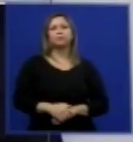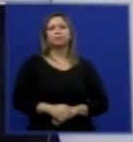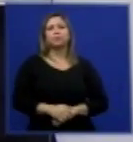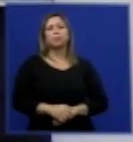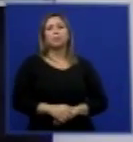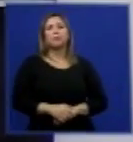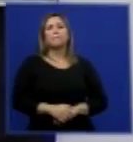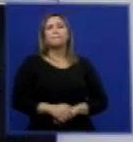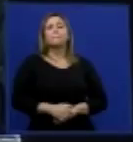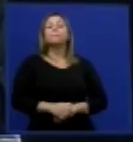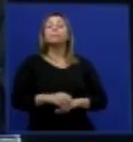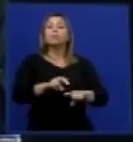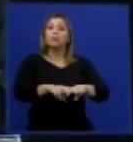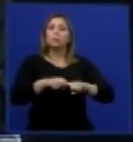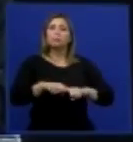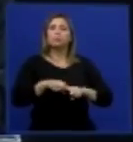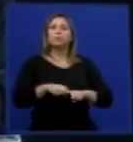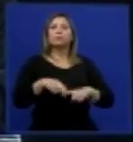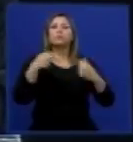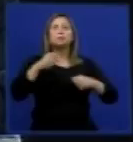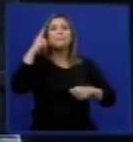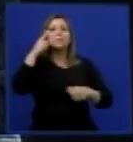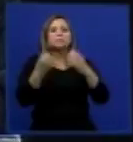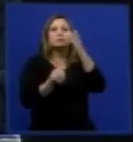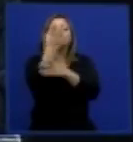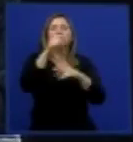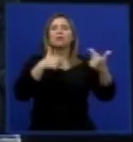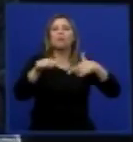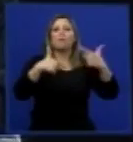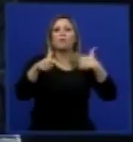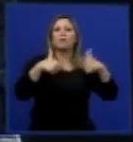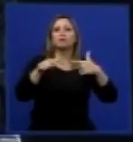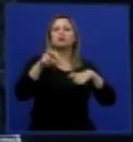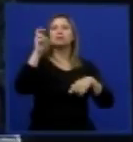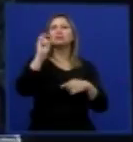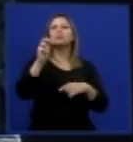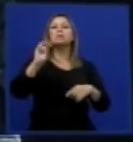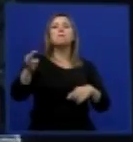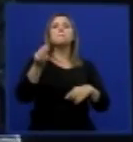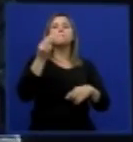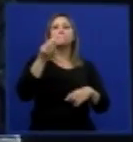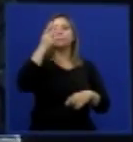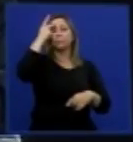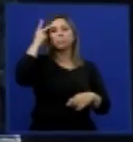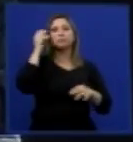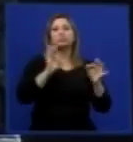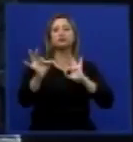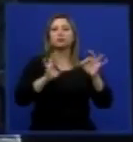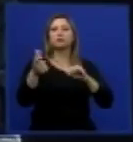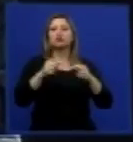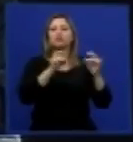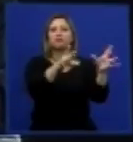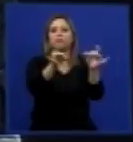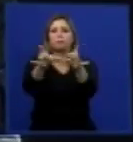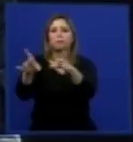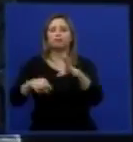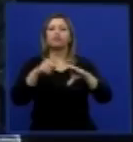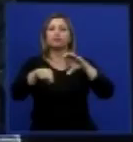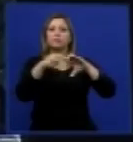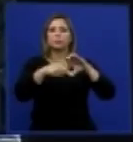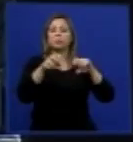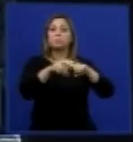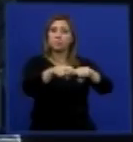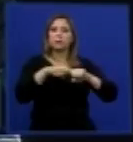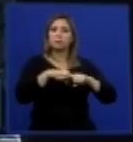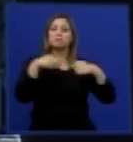gentileza por outro lado não seria gerado empregos nos mais de 5000 pontos pontos de venda da rede que distribui os pneus novos fabricados no Brasil para